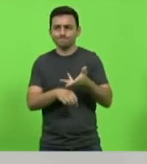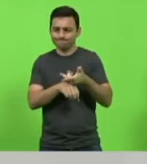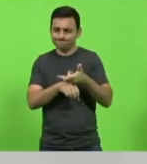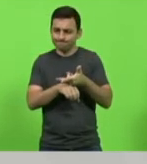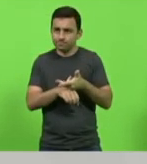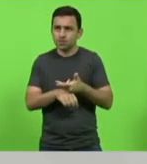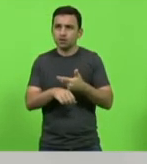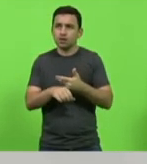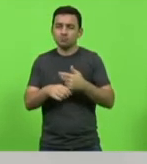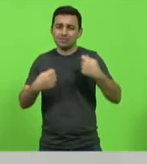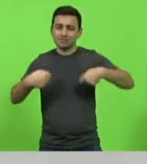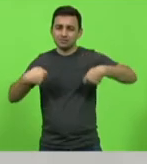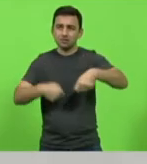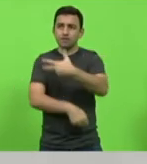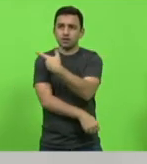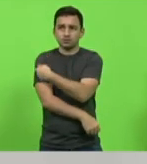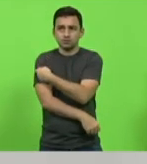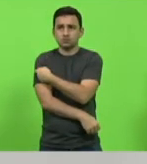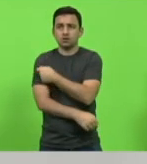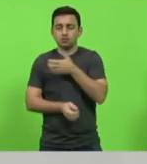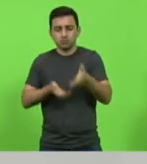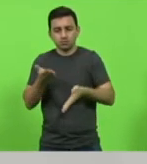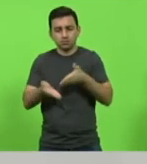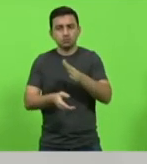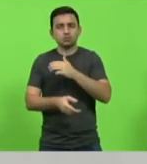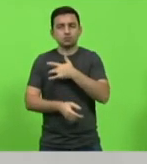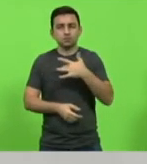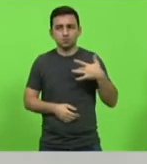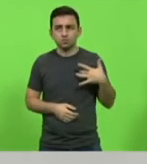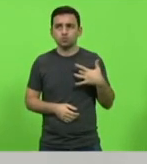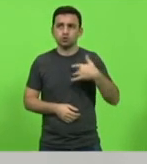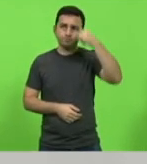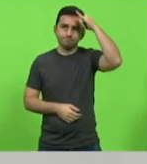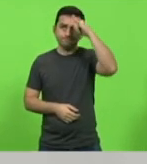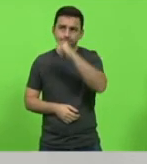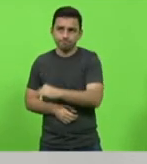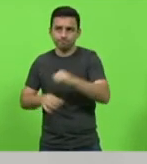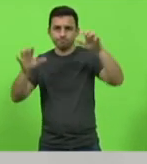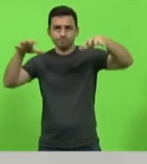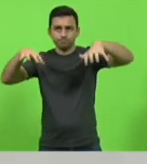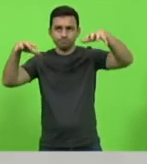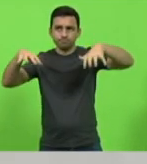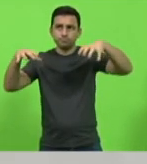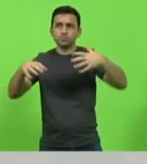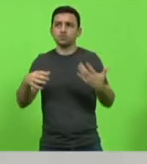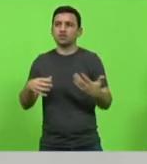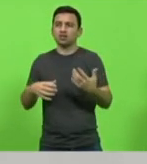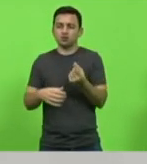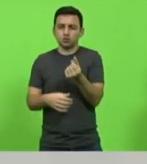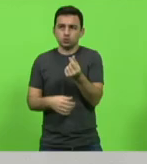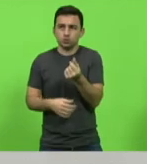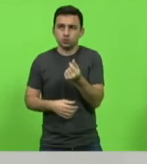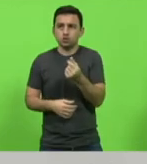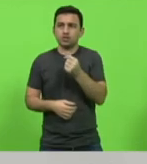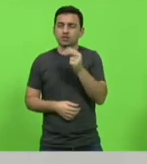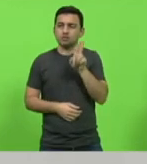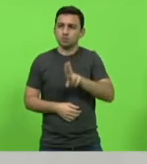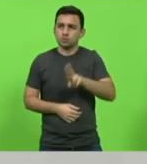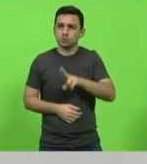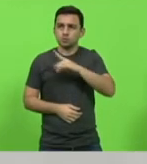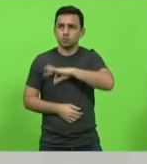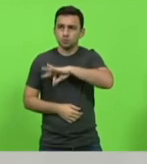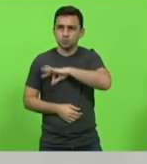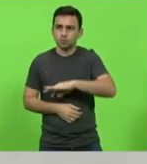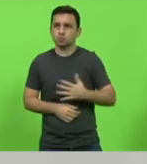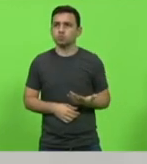necessidades por vacina tratamento de saúde combate à estiagem renda emergencial E o que